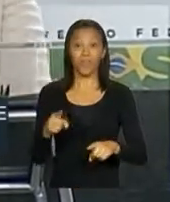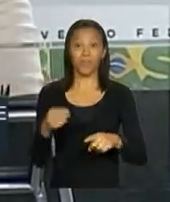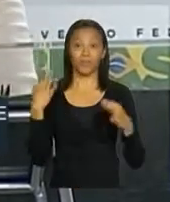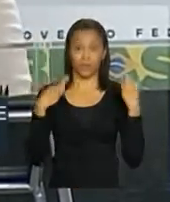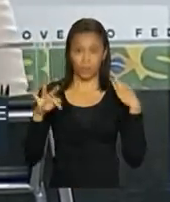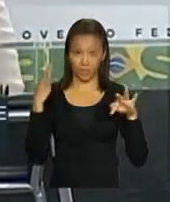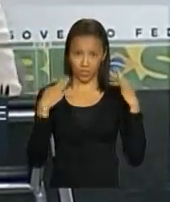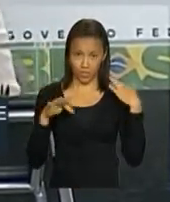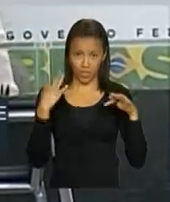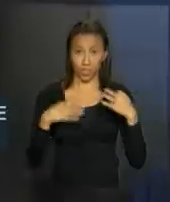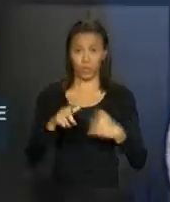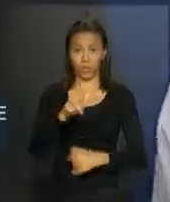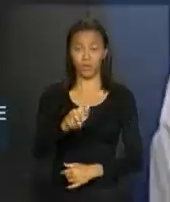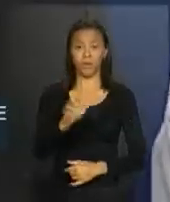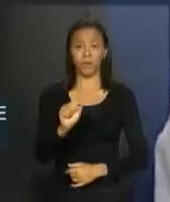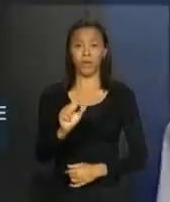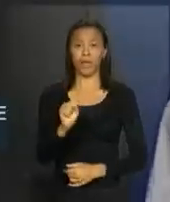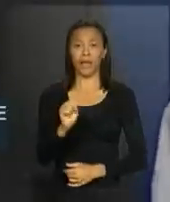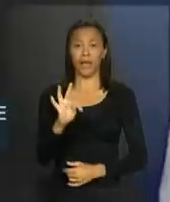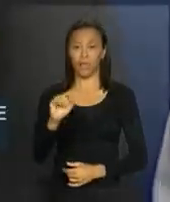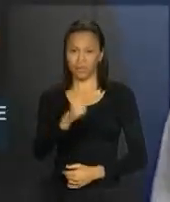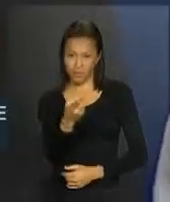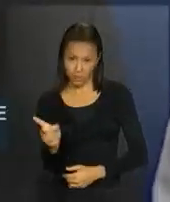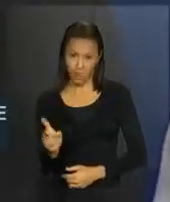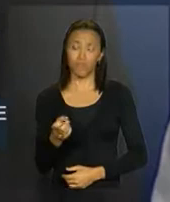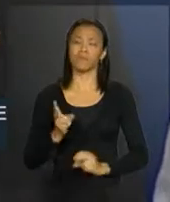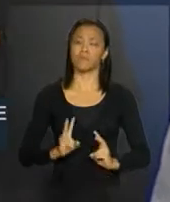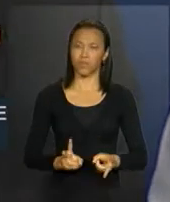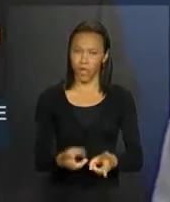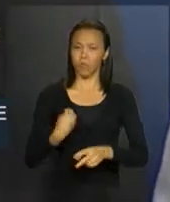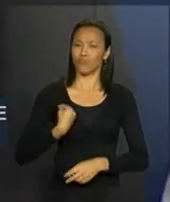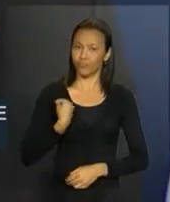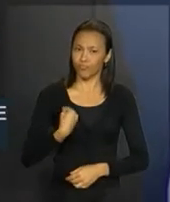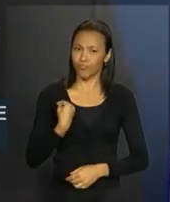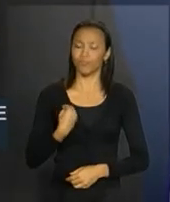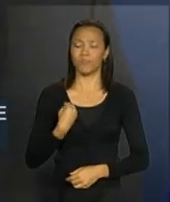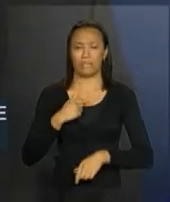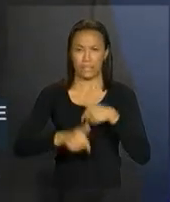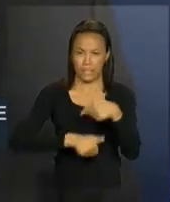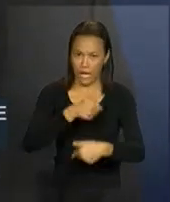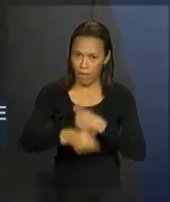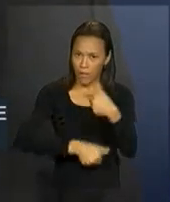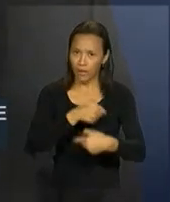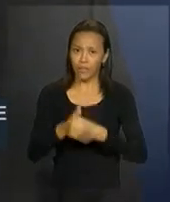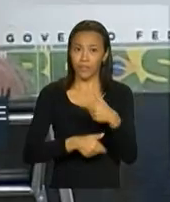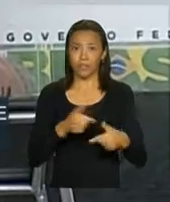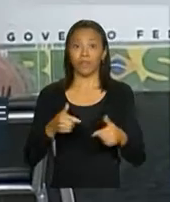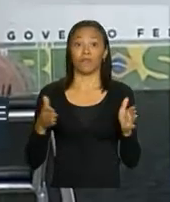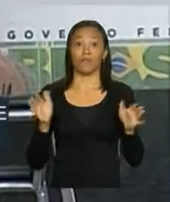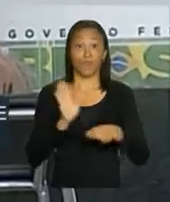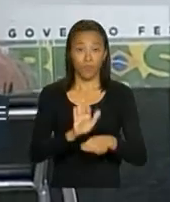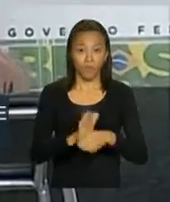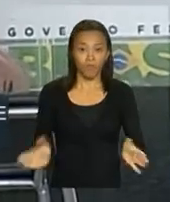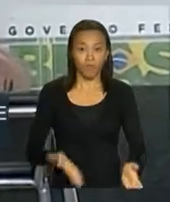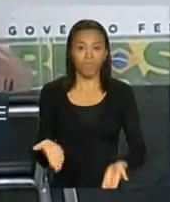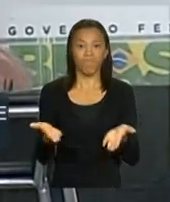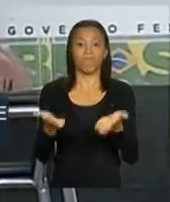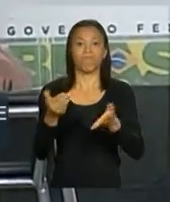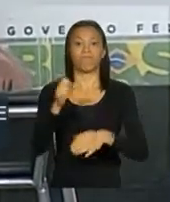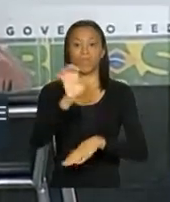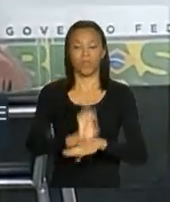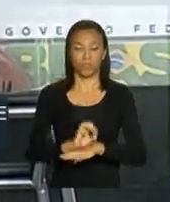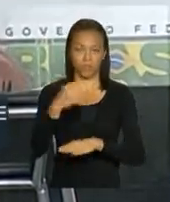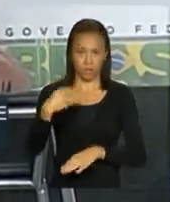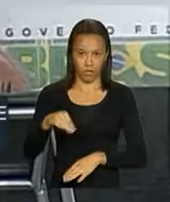o deputado Gastão Vieira, que também sempre está presente conosco e trabalhando pelo Maranhão,